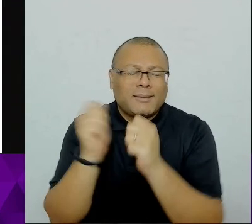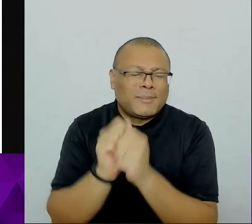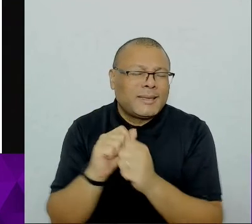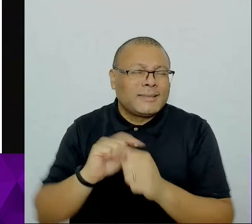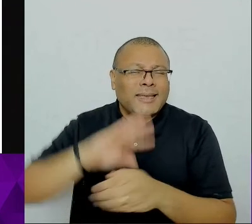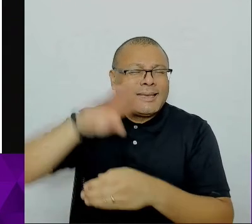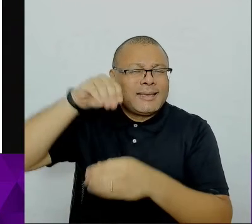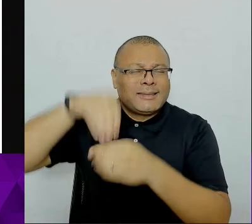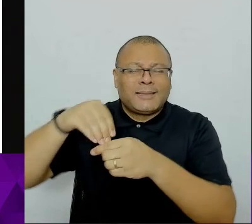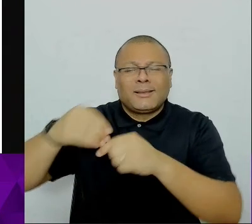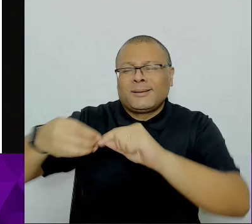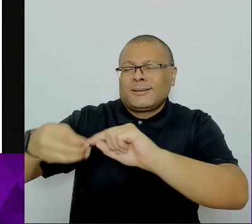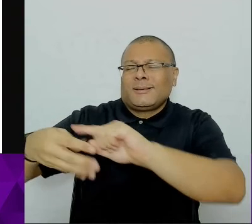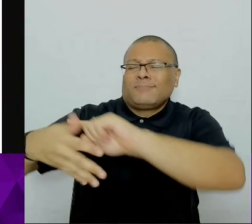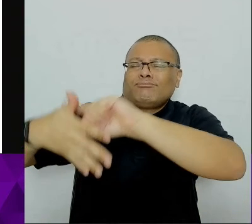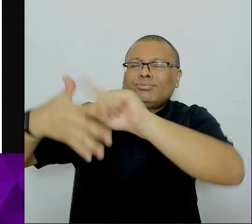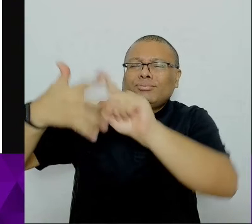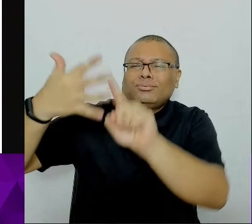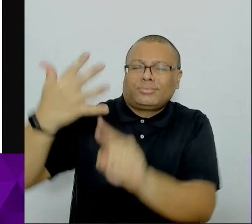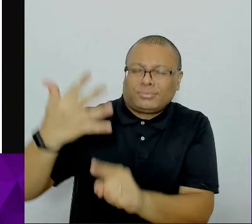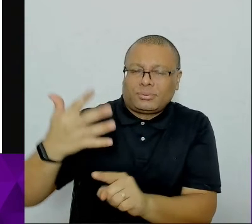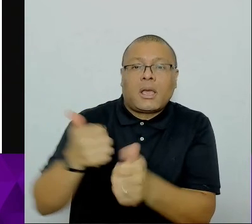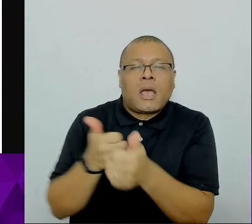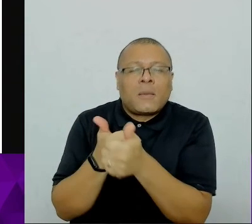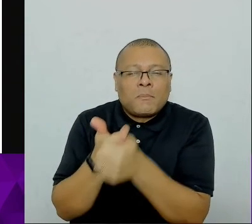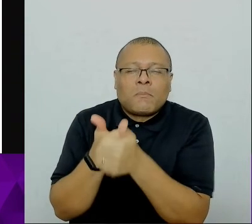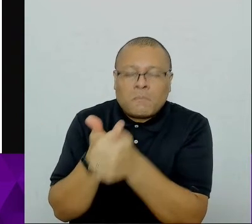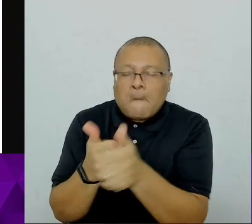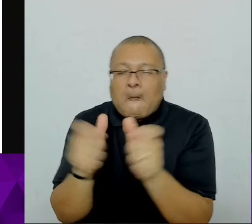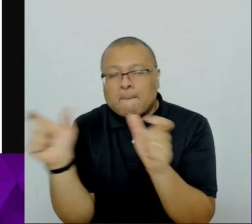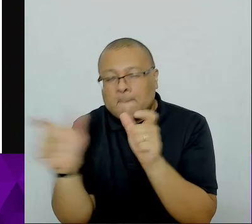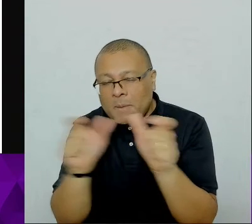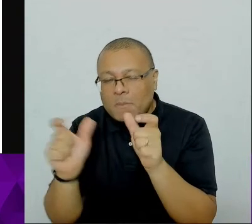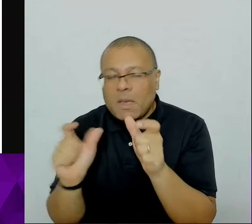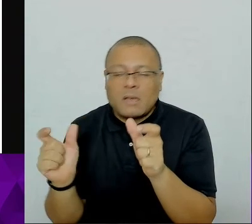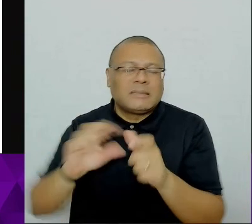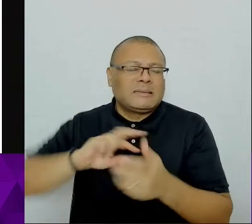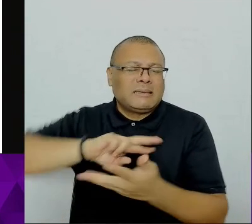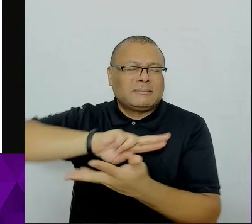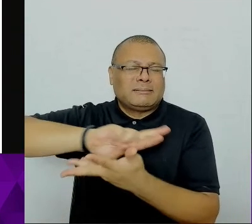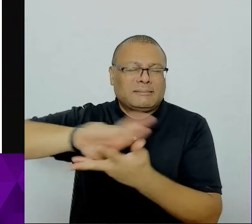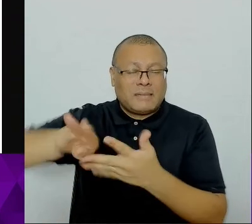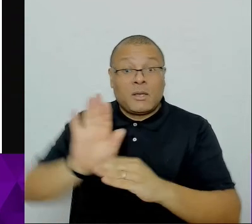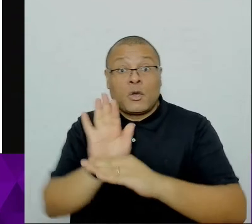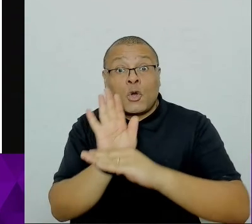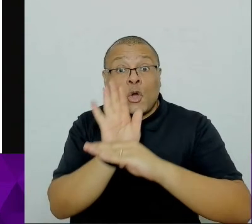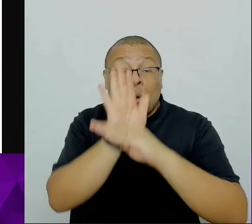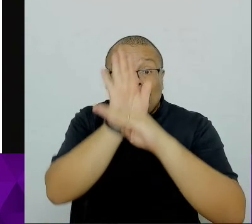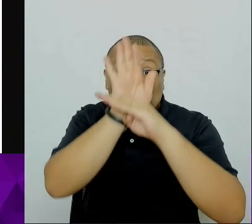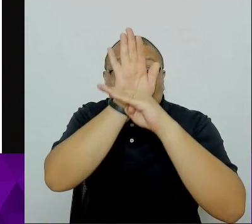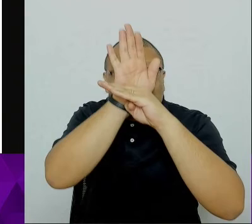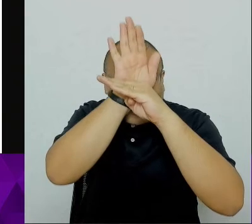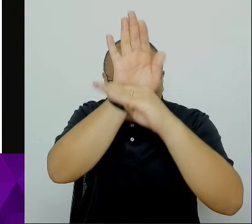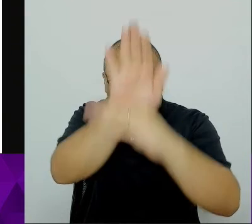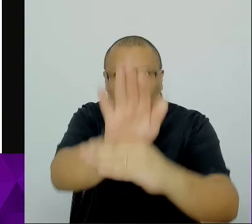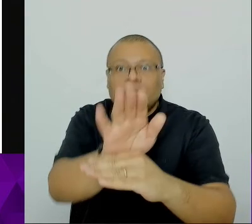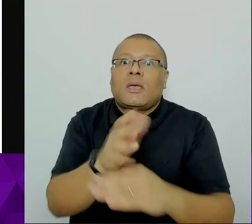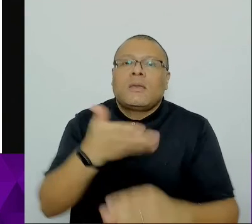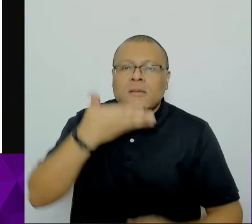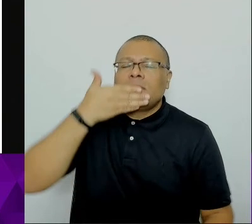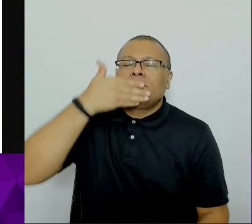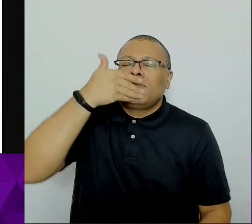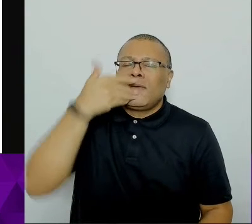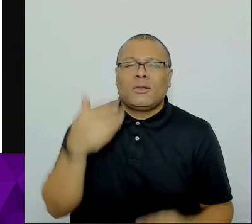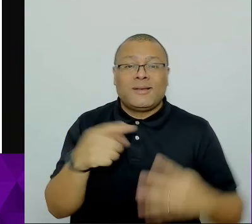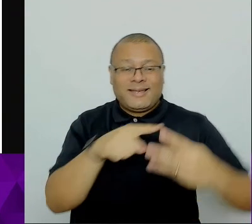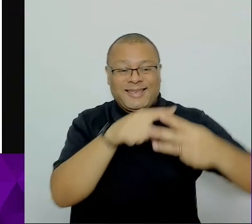coisas, funcionalidades e monitoramento, e, enfim, integrações diversas, e é algo muito interessante que fecha aí